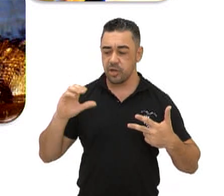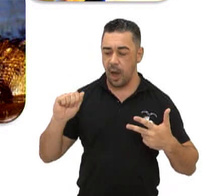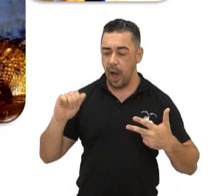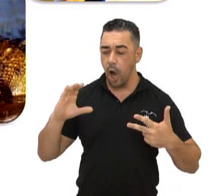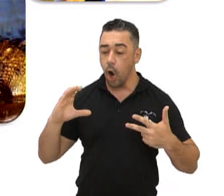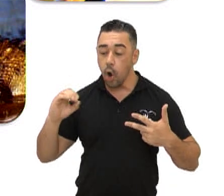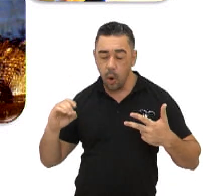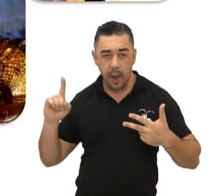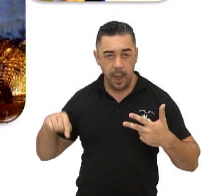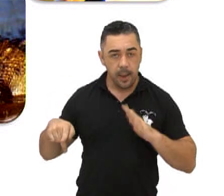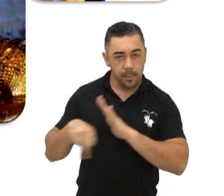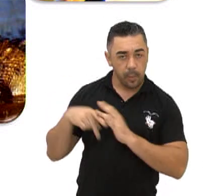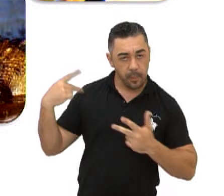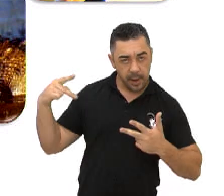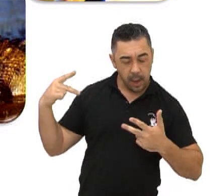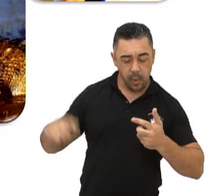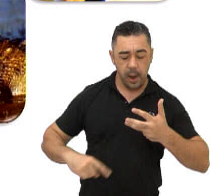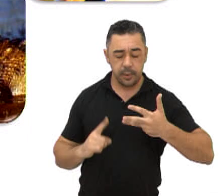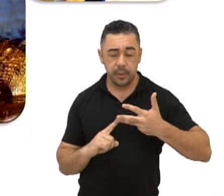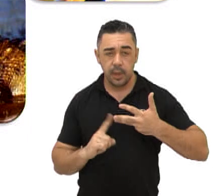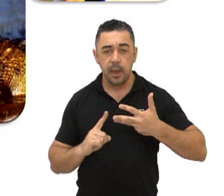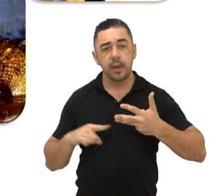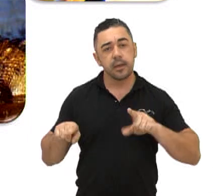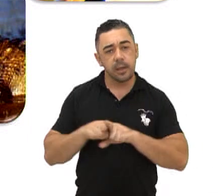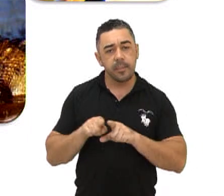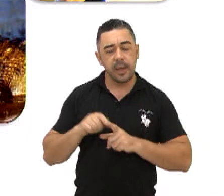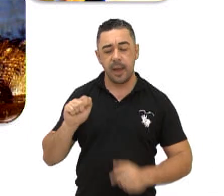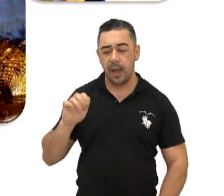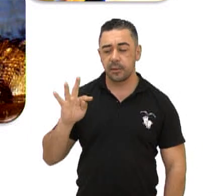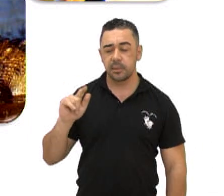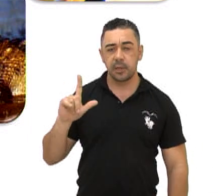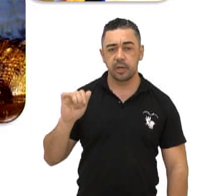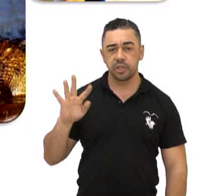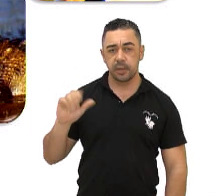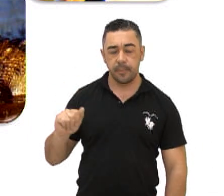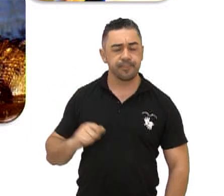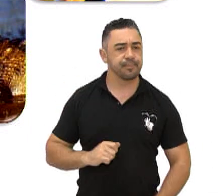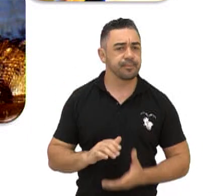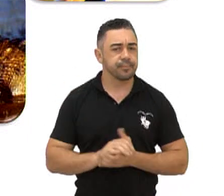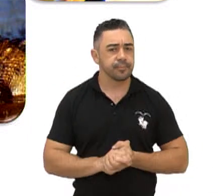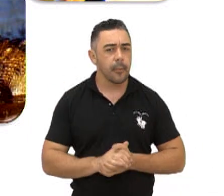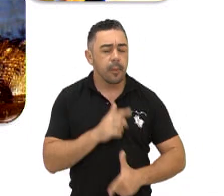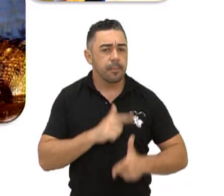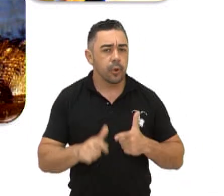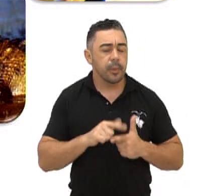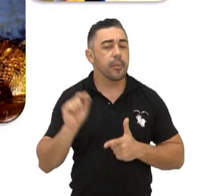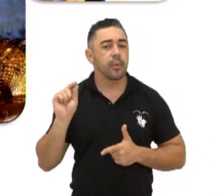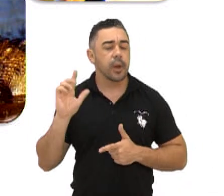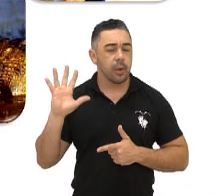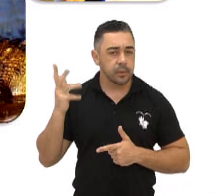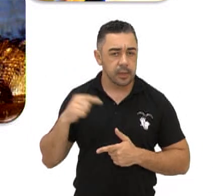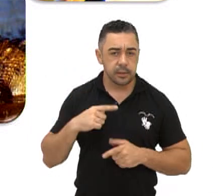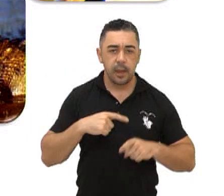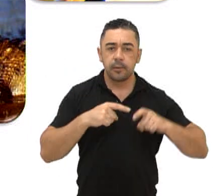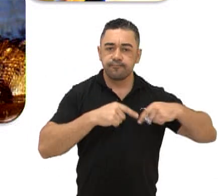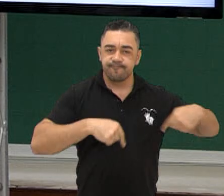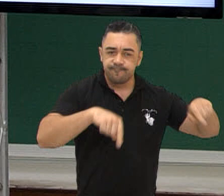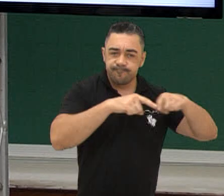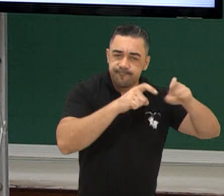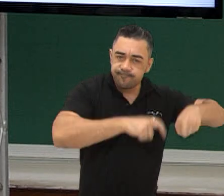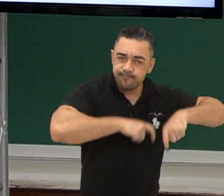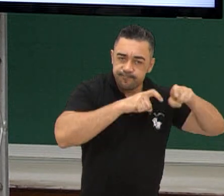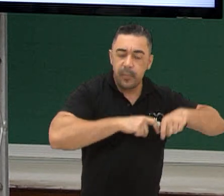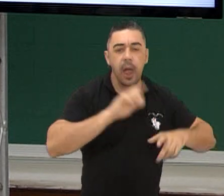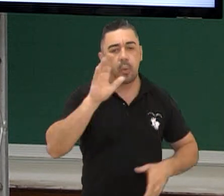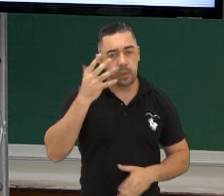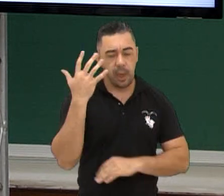tem um pedacinho da Mata Atlântica, que ele pode conectar ali também. Tá? Problemas desse bioma. Agropecuária. Então, é muito